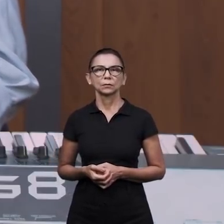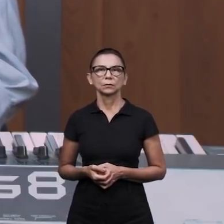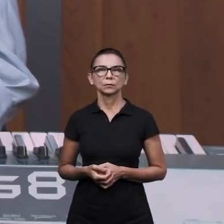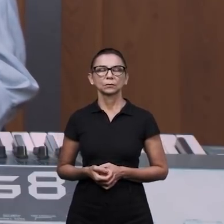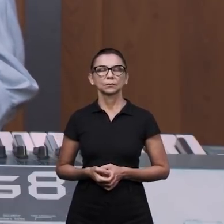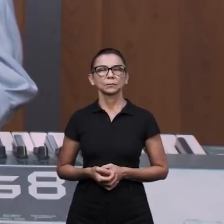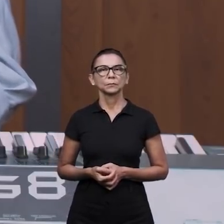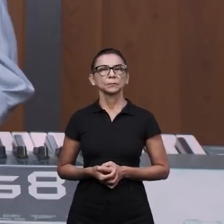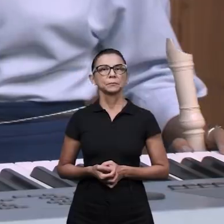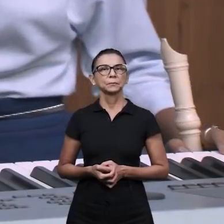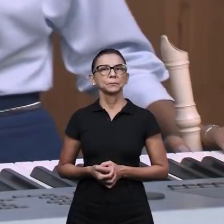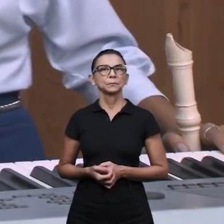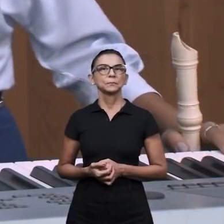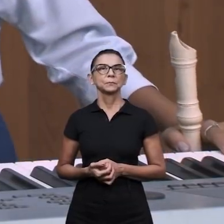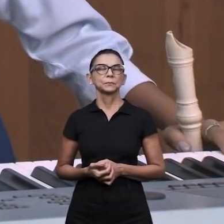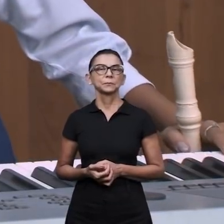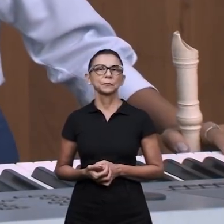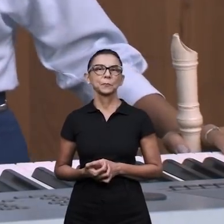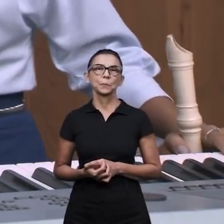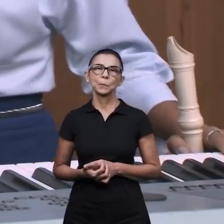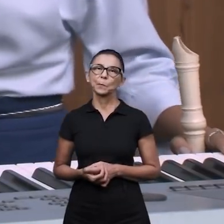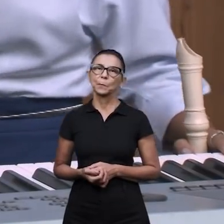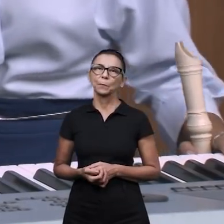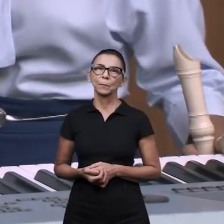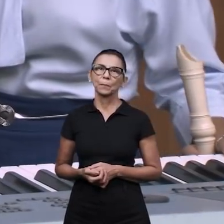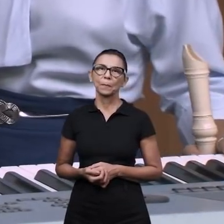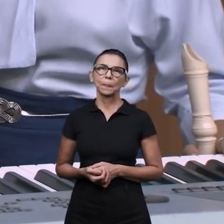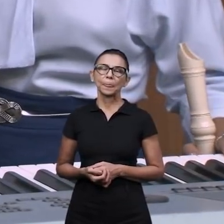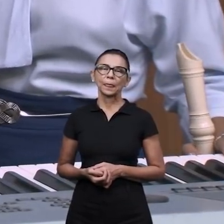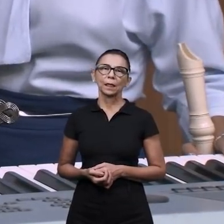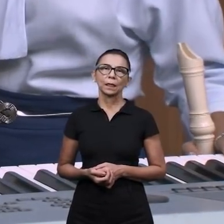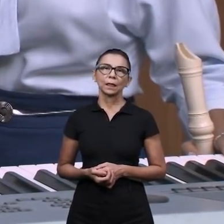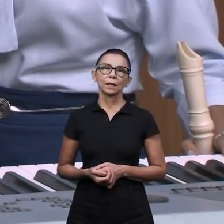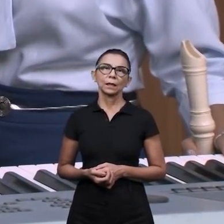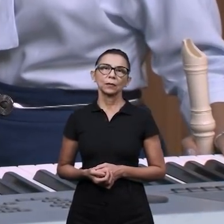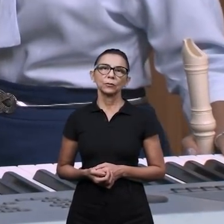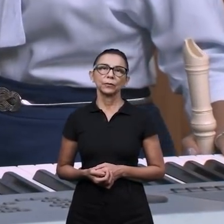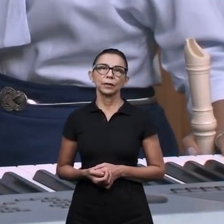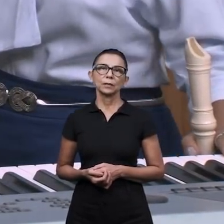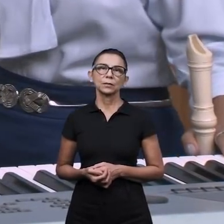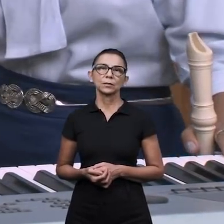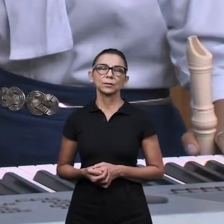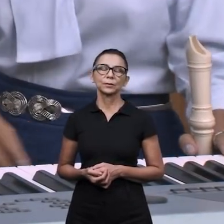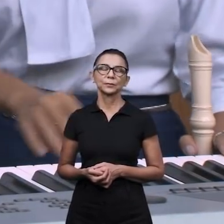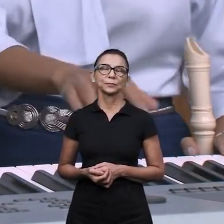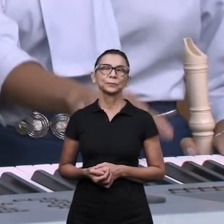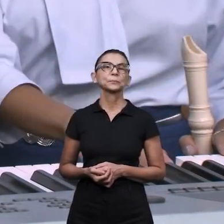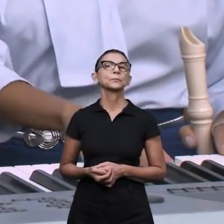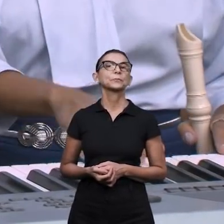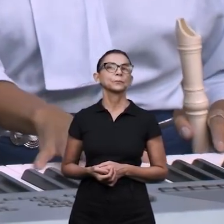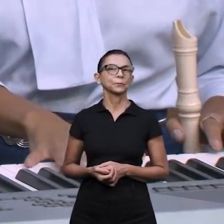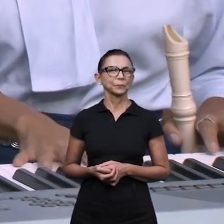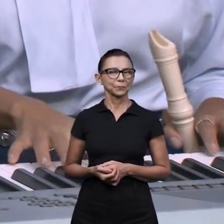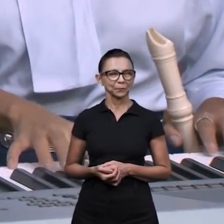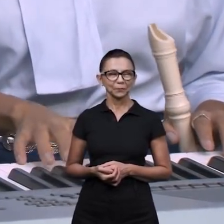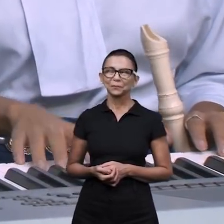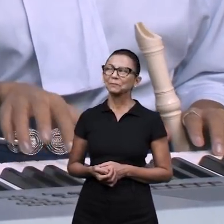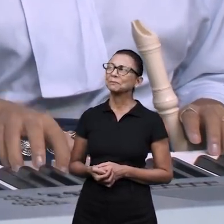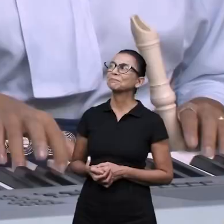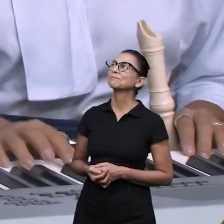Sol, sol, sol, lá, sol, si, si. Si, lá, sol, mi, sol.